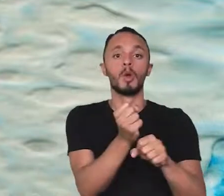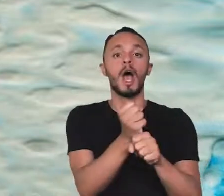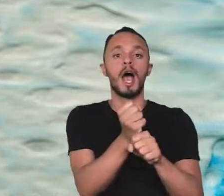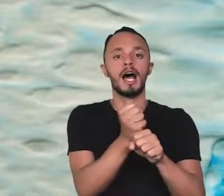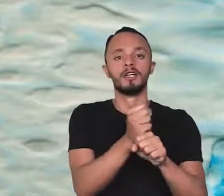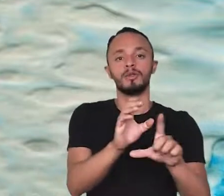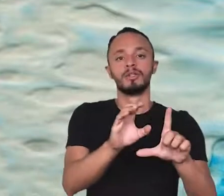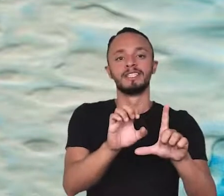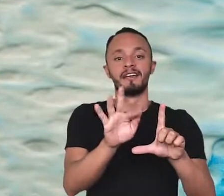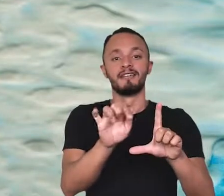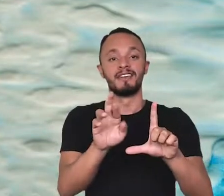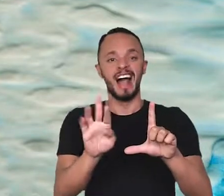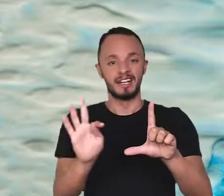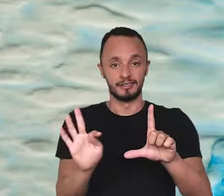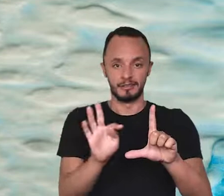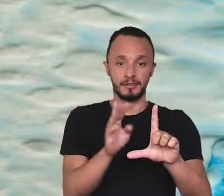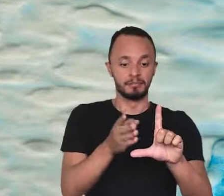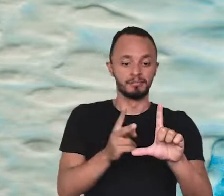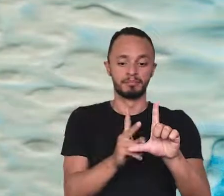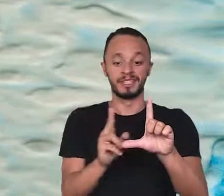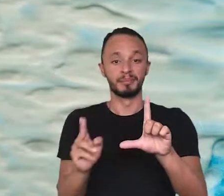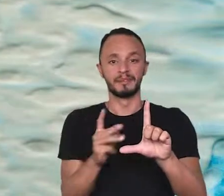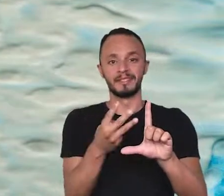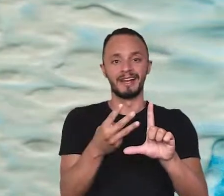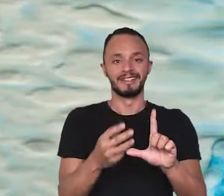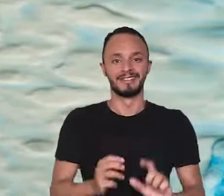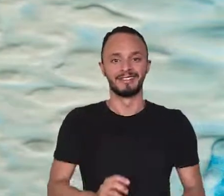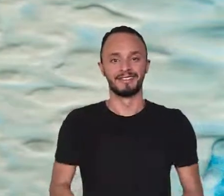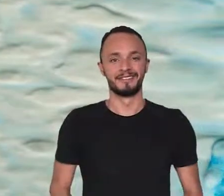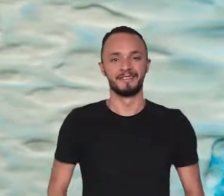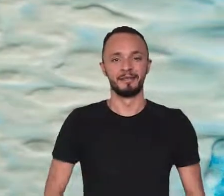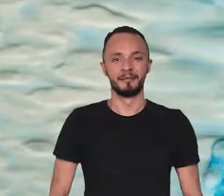do Cefart. Episódio 3.